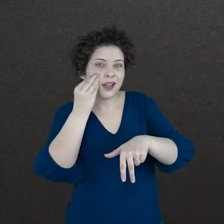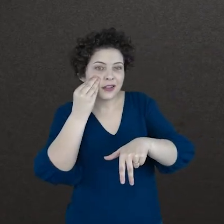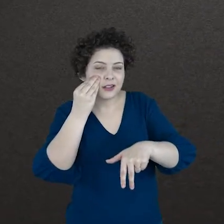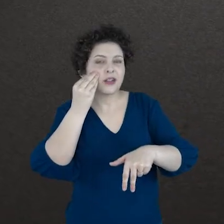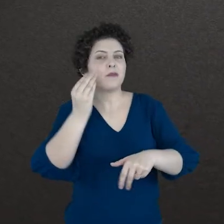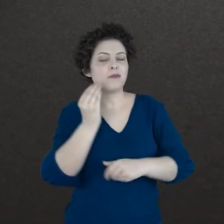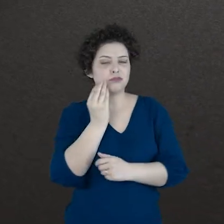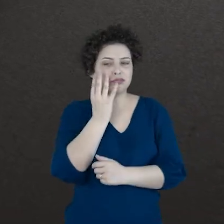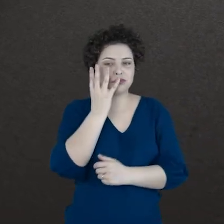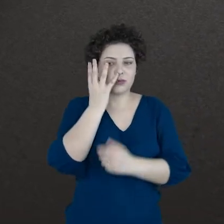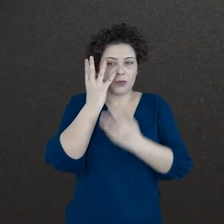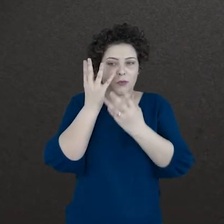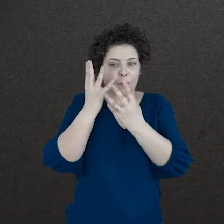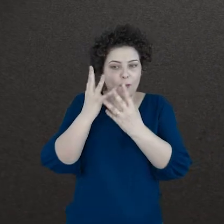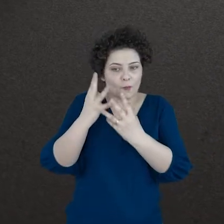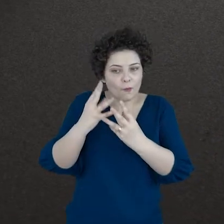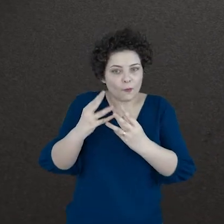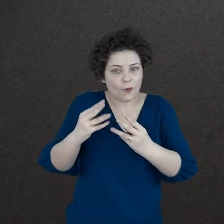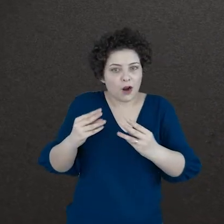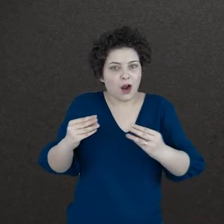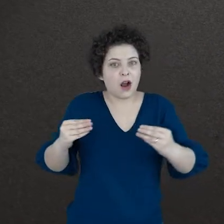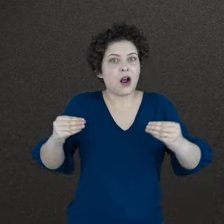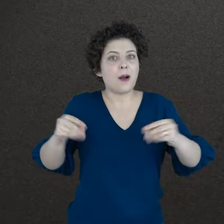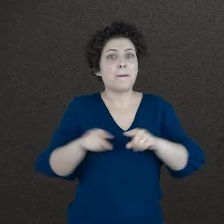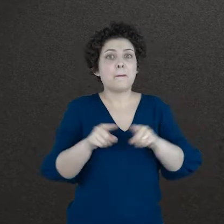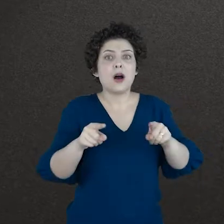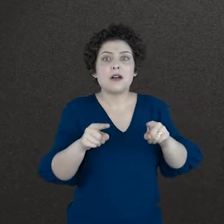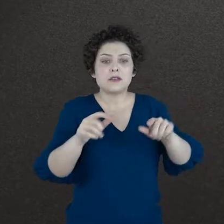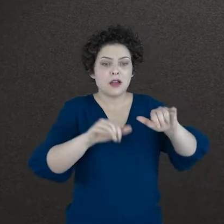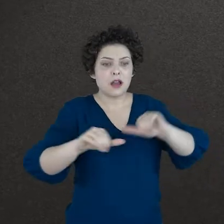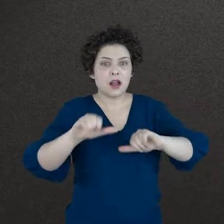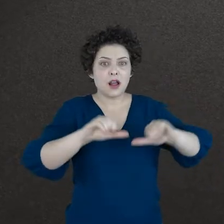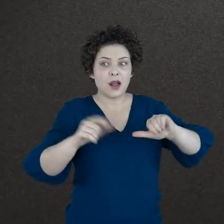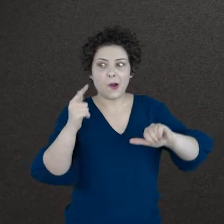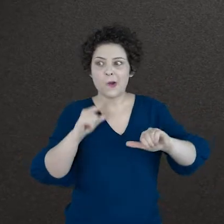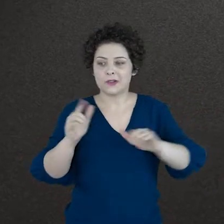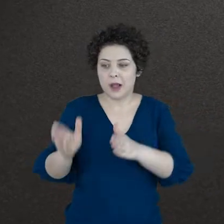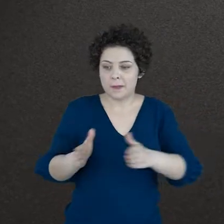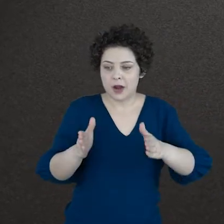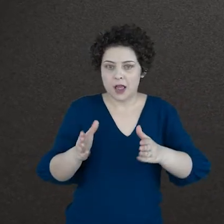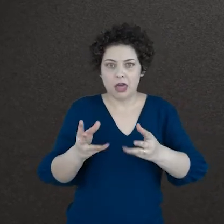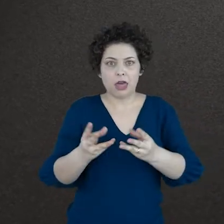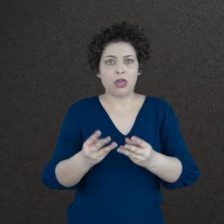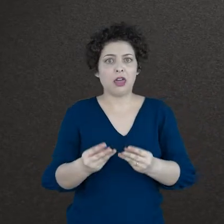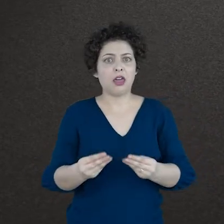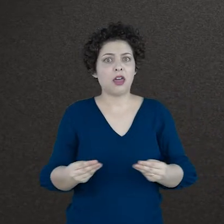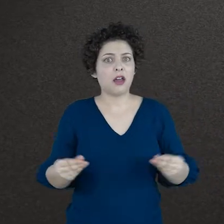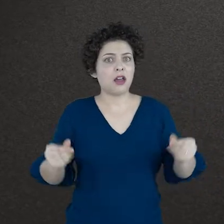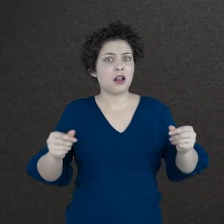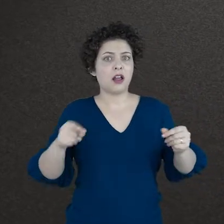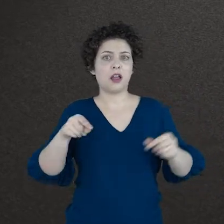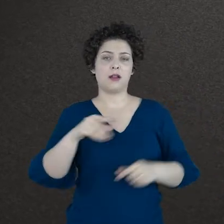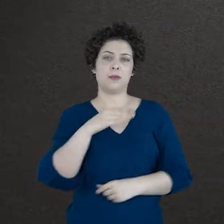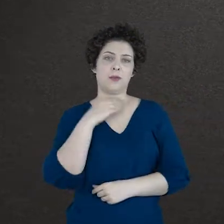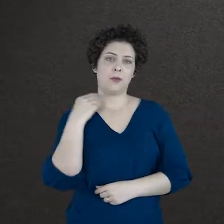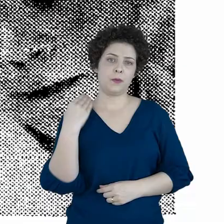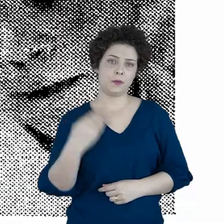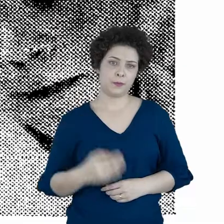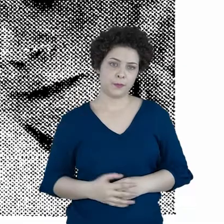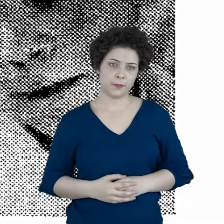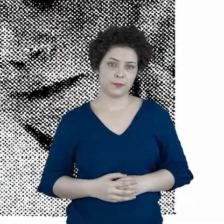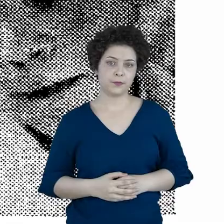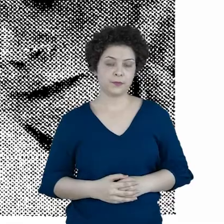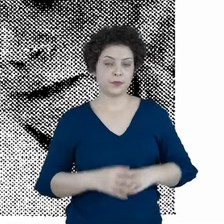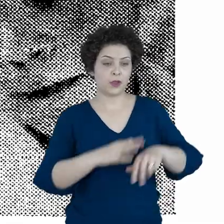começou a ser curada, mas toda a penicilina que haviam conseguido produzir acabou e ele faleceu.